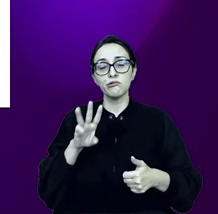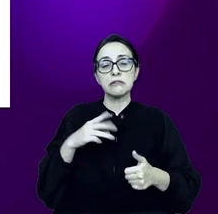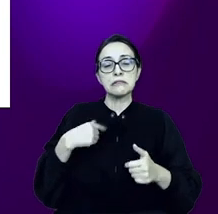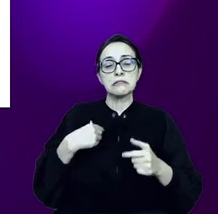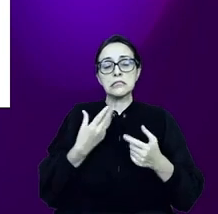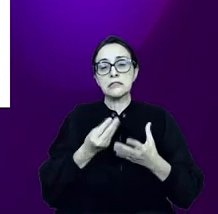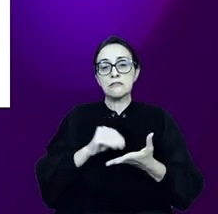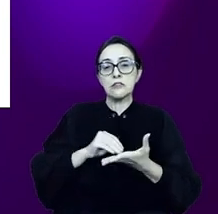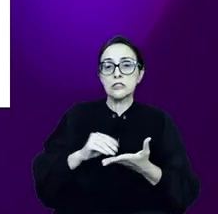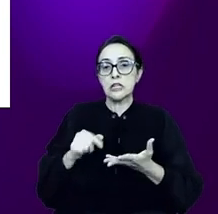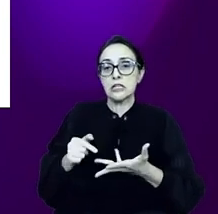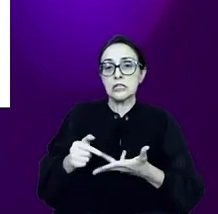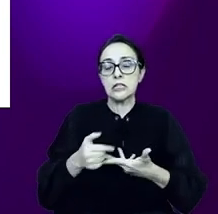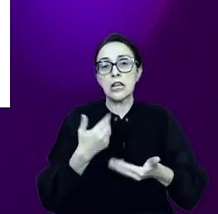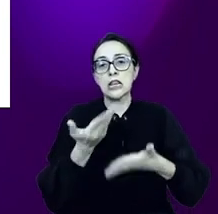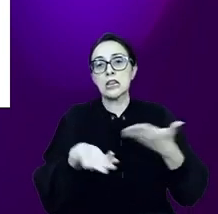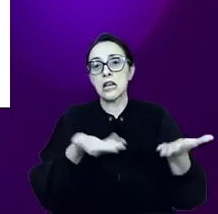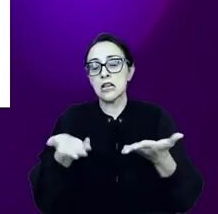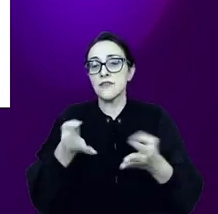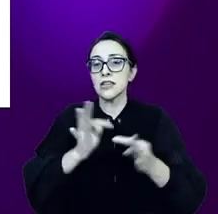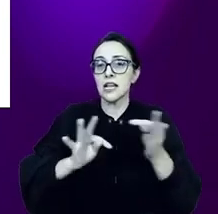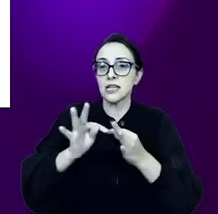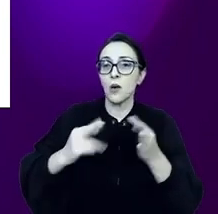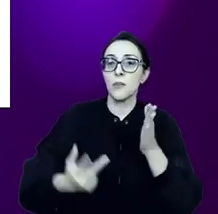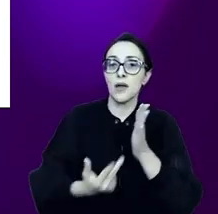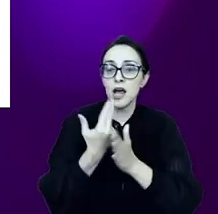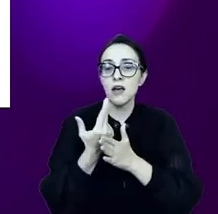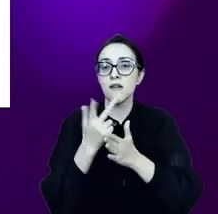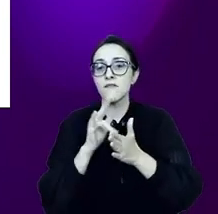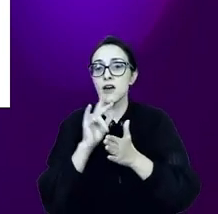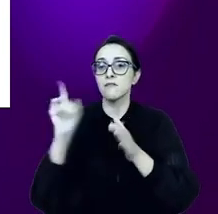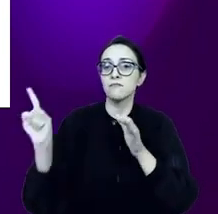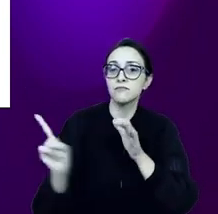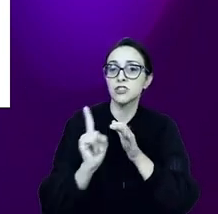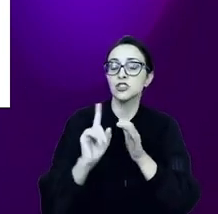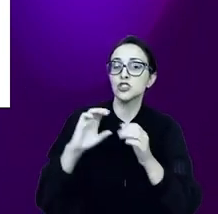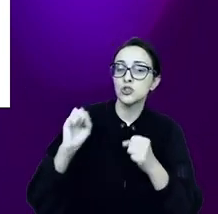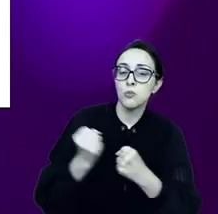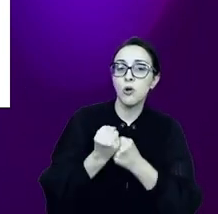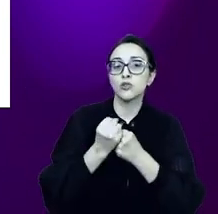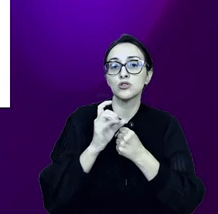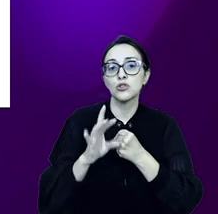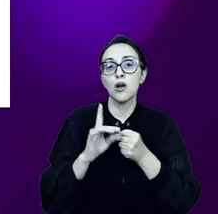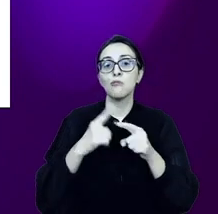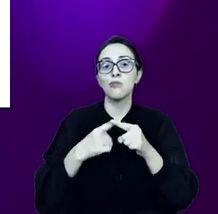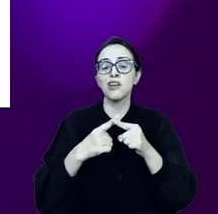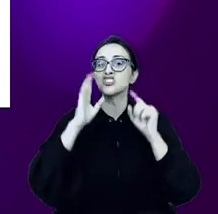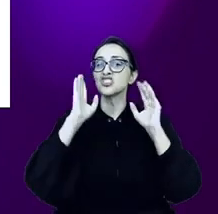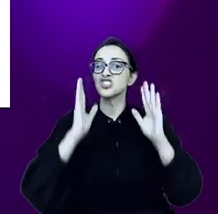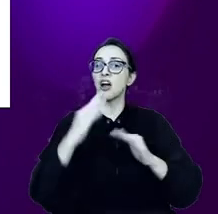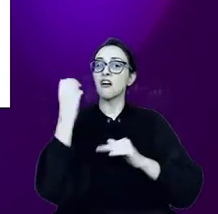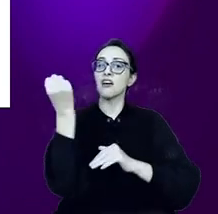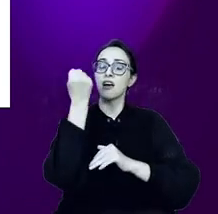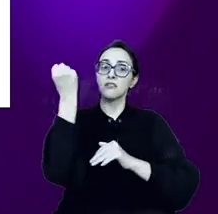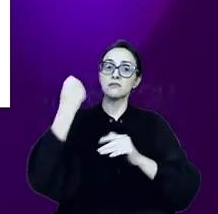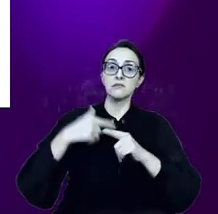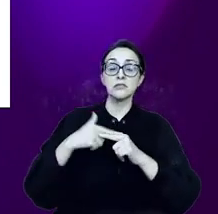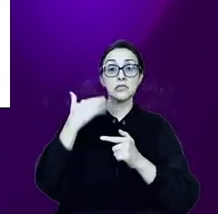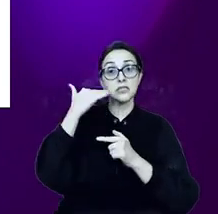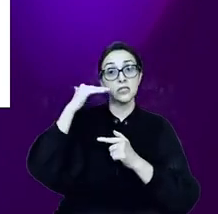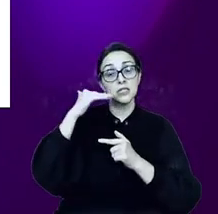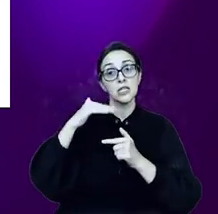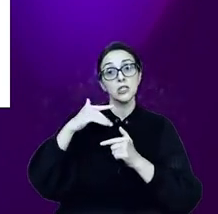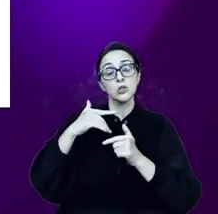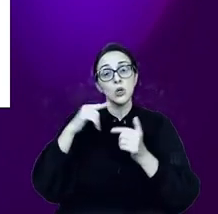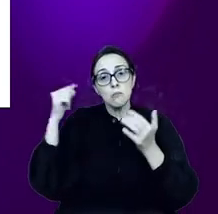deve ser tratado, operado, esse paciente deve receber apenas medidas de suporte porque ele já tem uma lesão muito grave. Então, entender esses